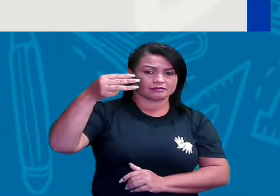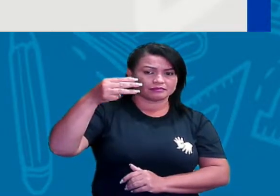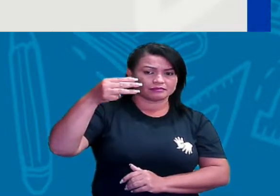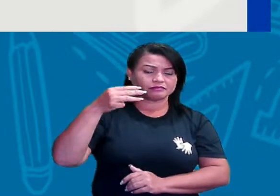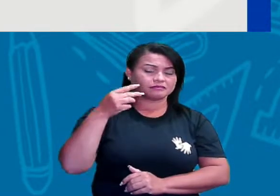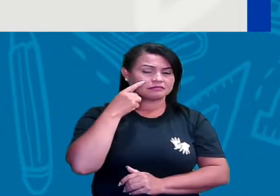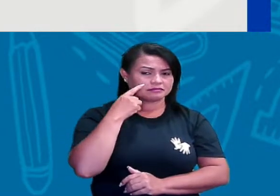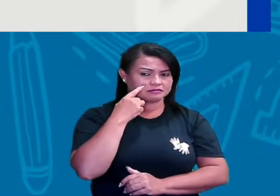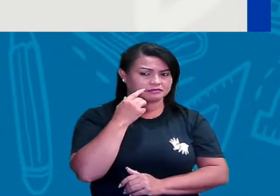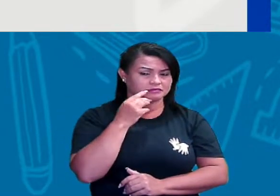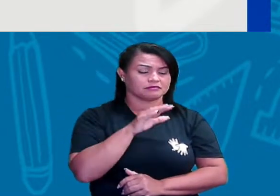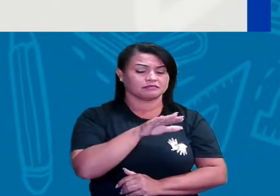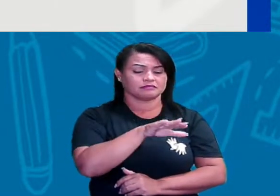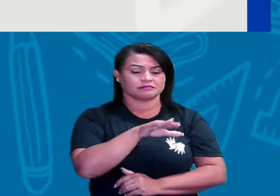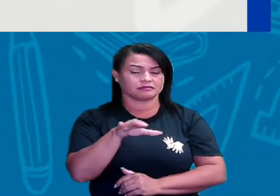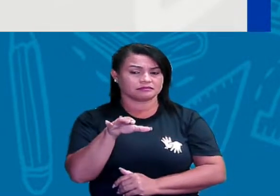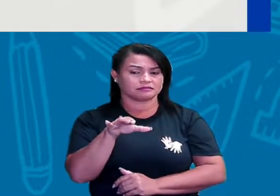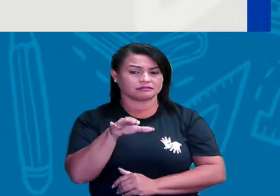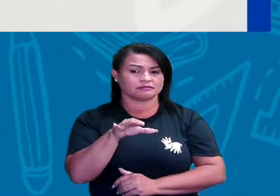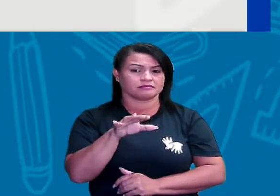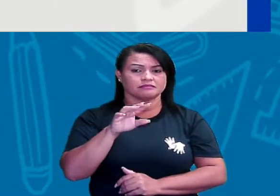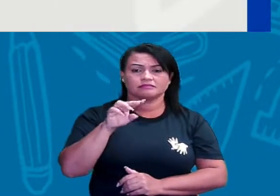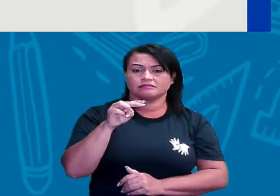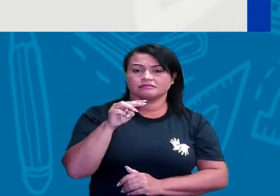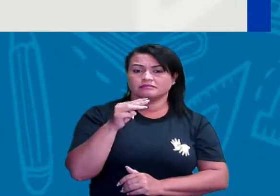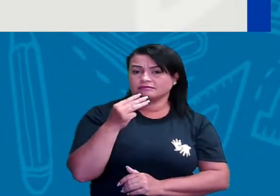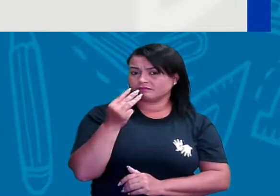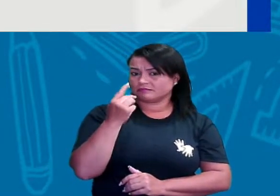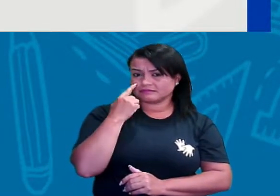só. Meu expoente é